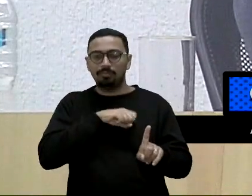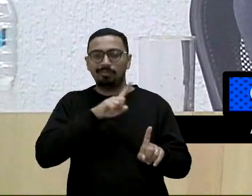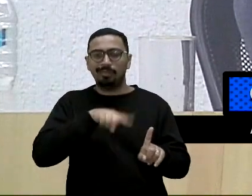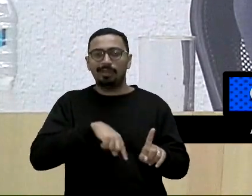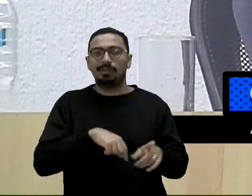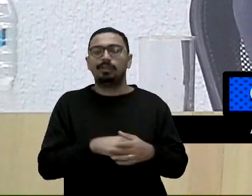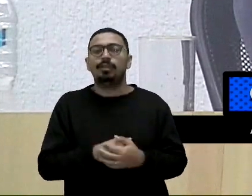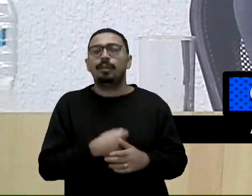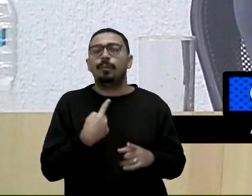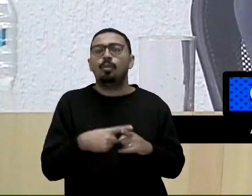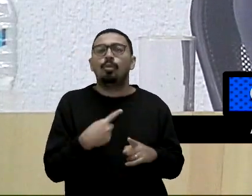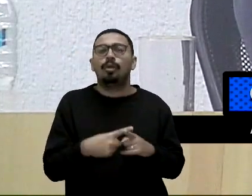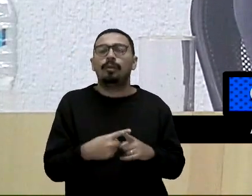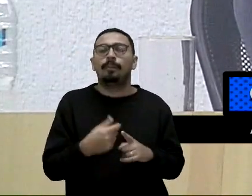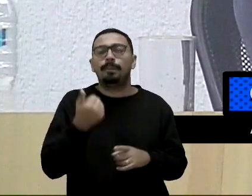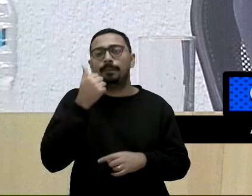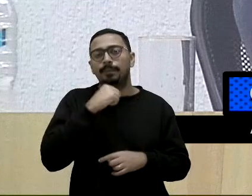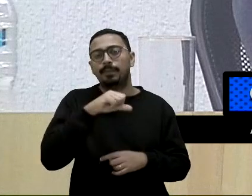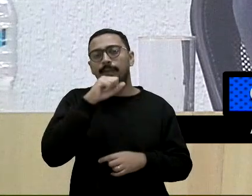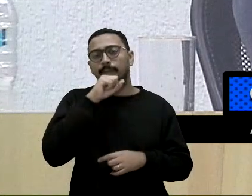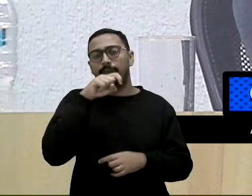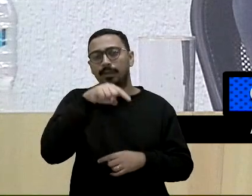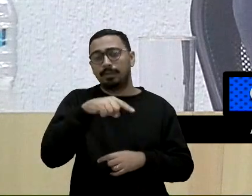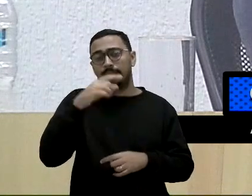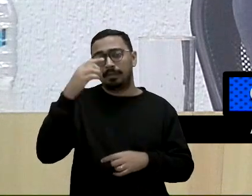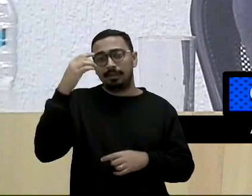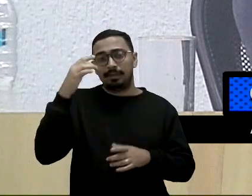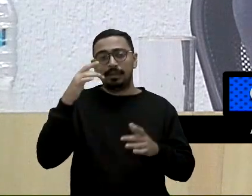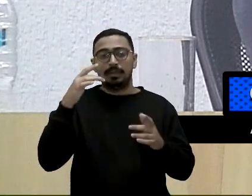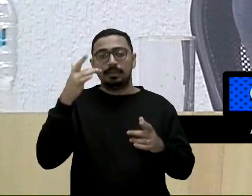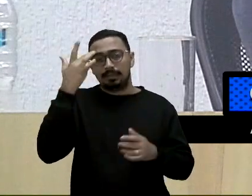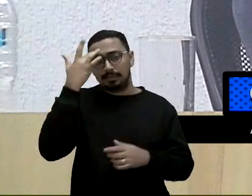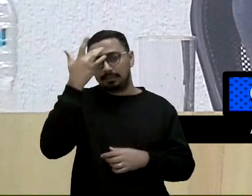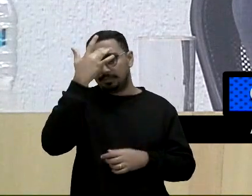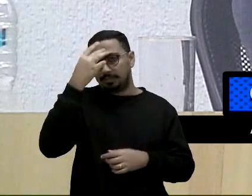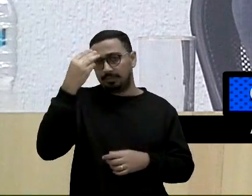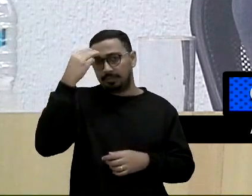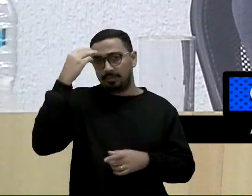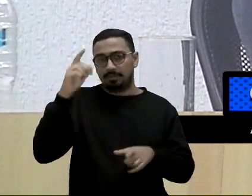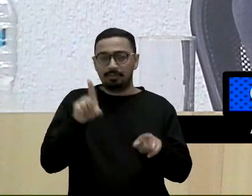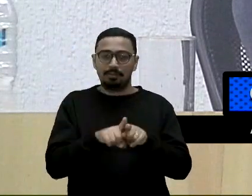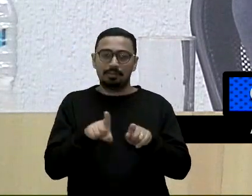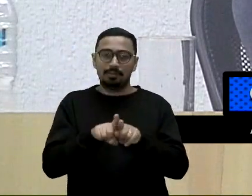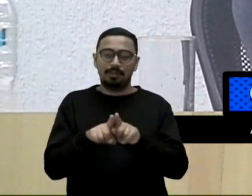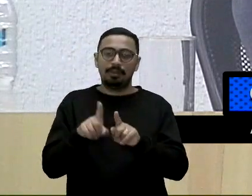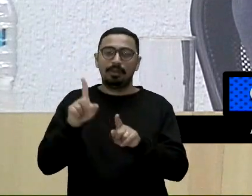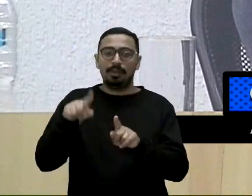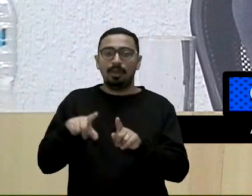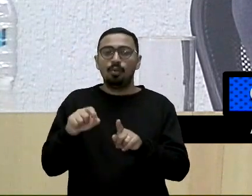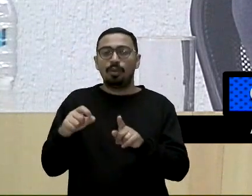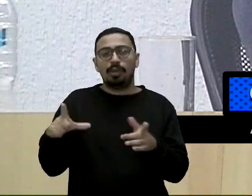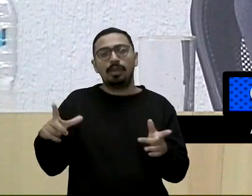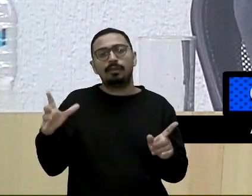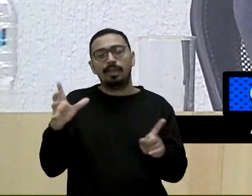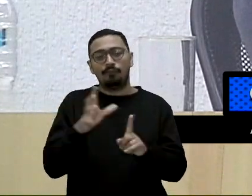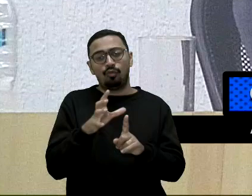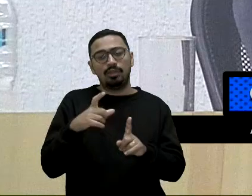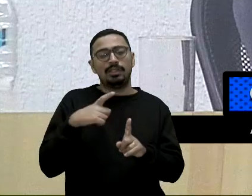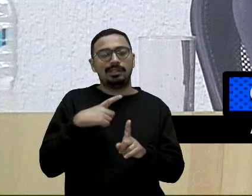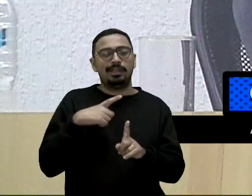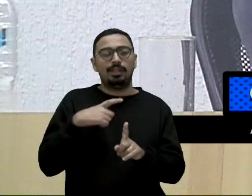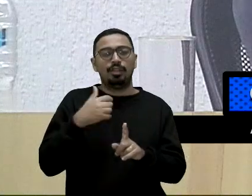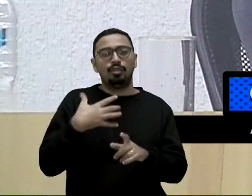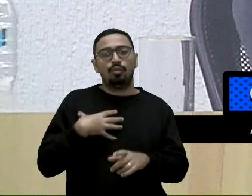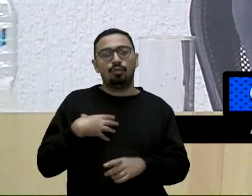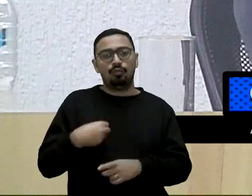Porque a mãe, a sua saúde mental vai impactar na saúde mental do seu filho. A gente sabe disso,